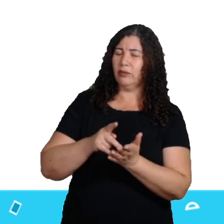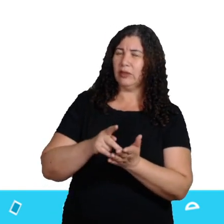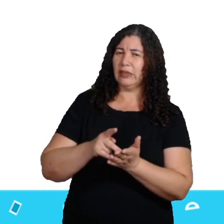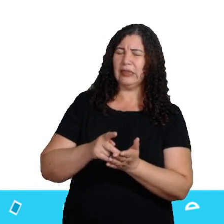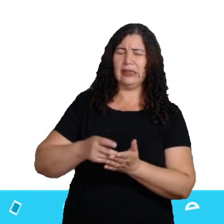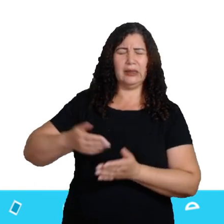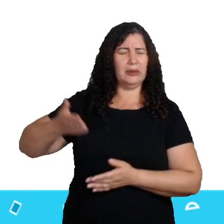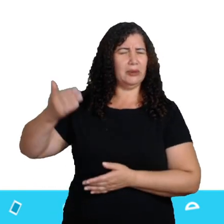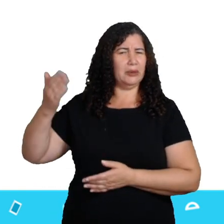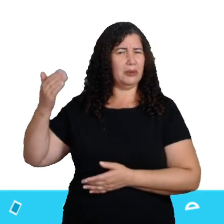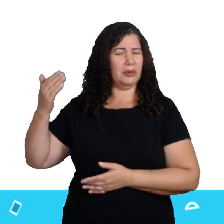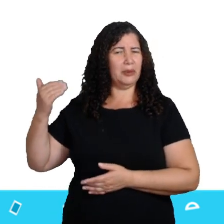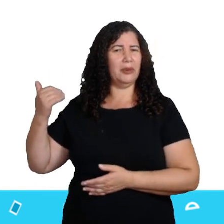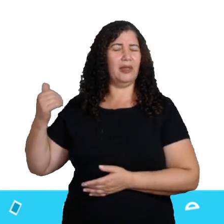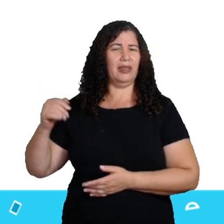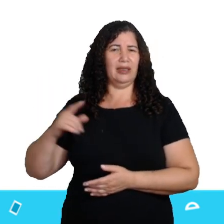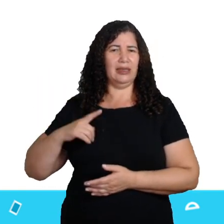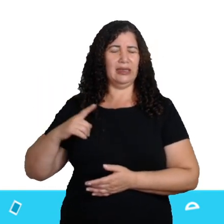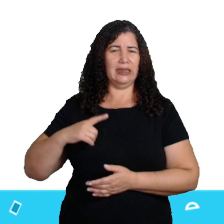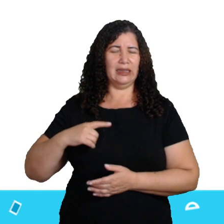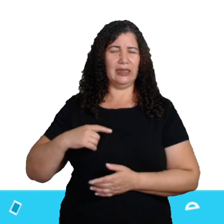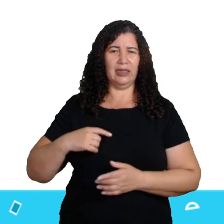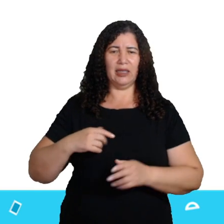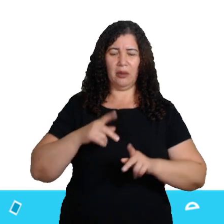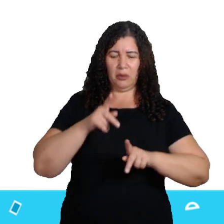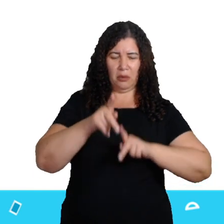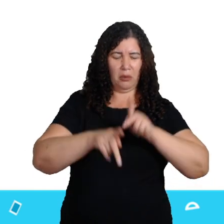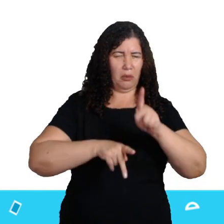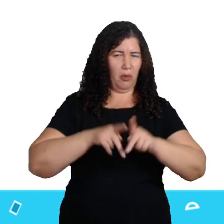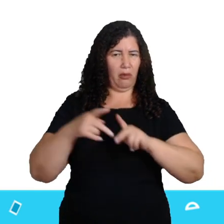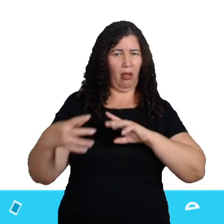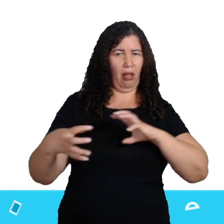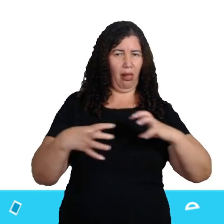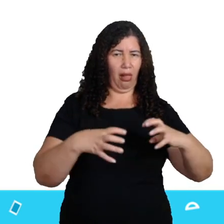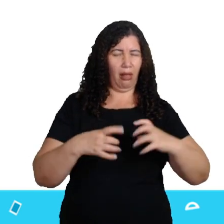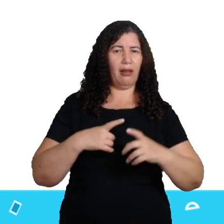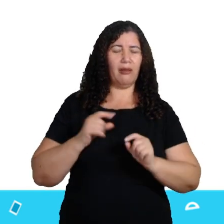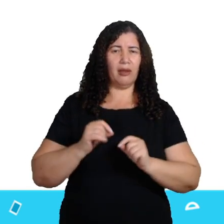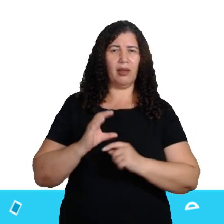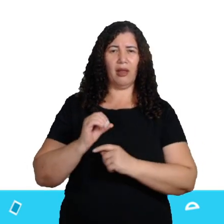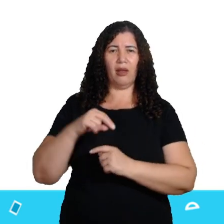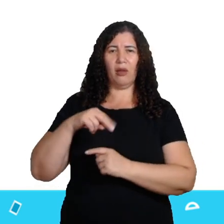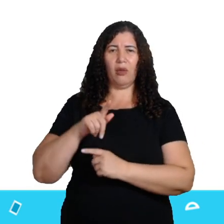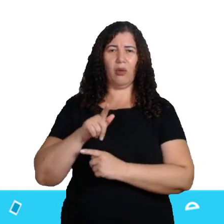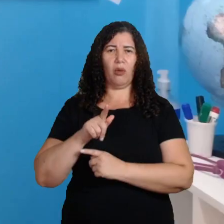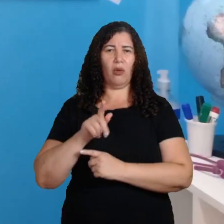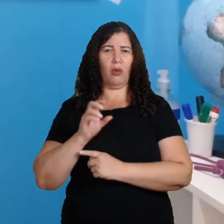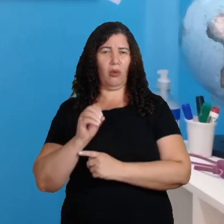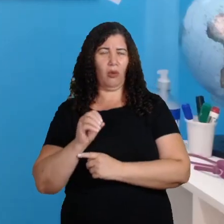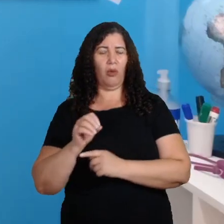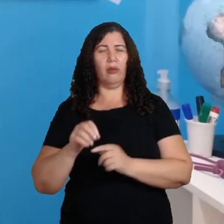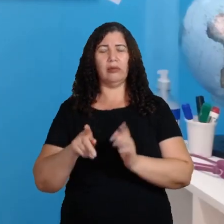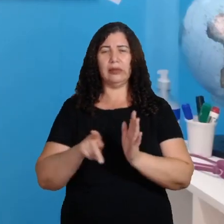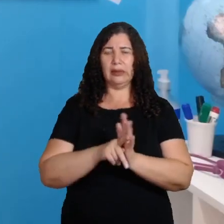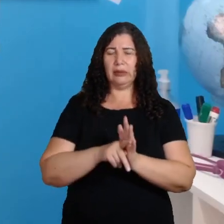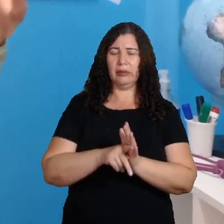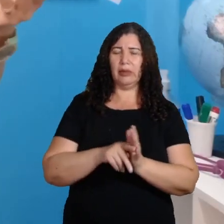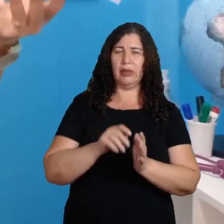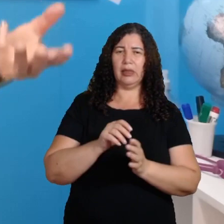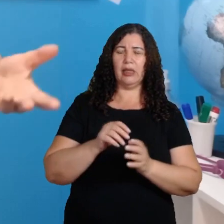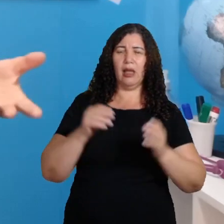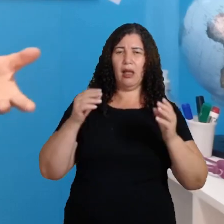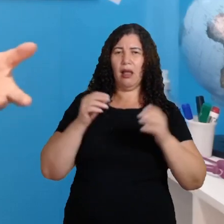antigas disputas entre povos rivais do Congo e de Angola. Quer